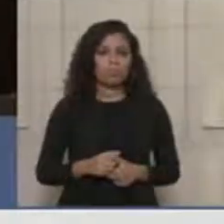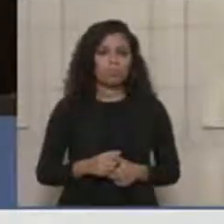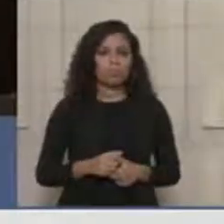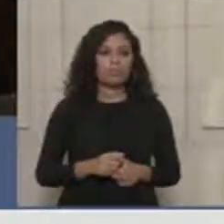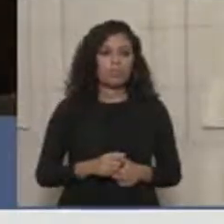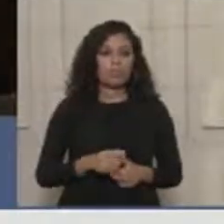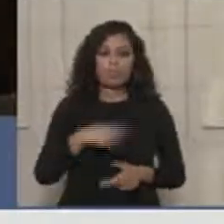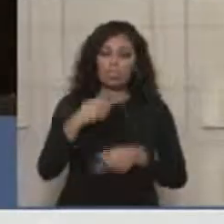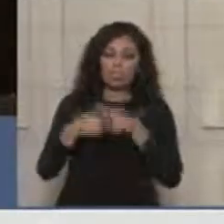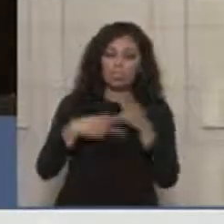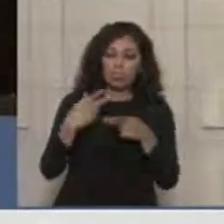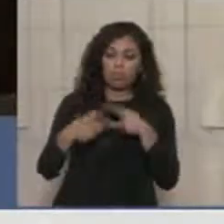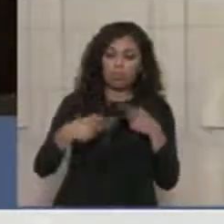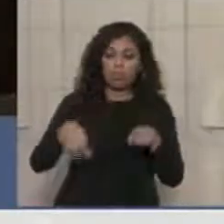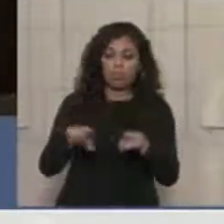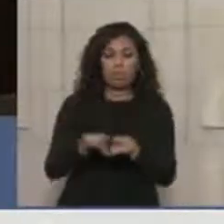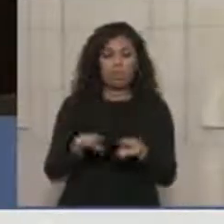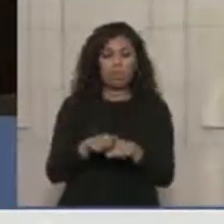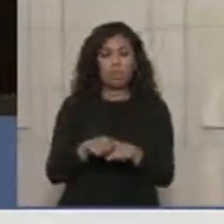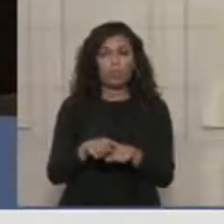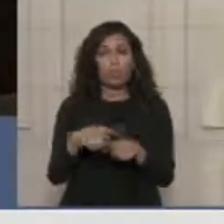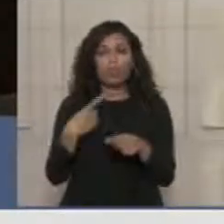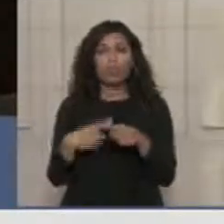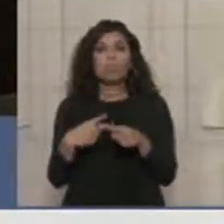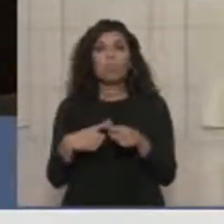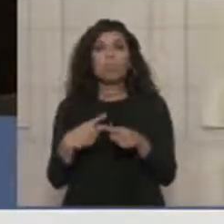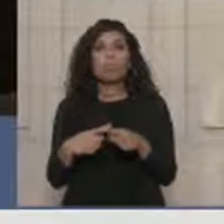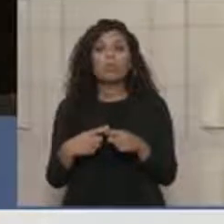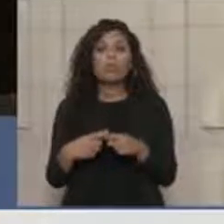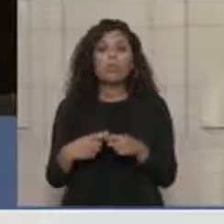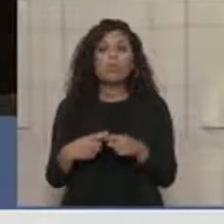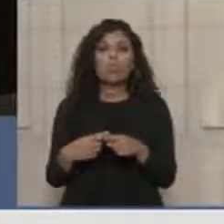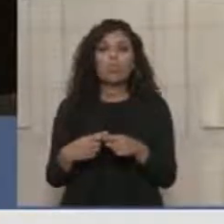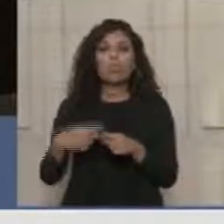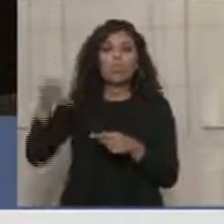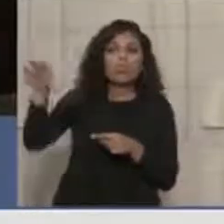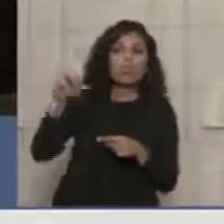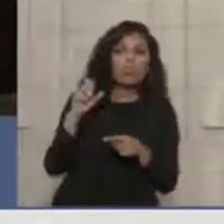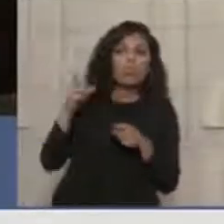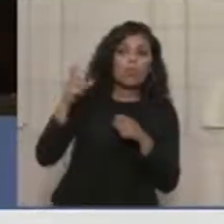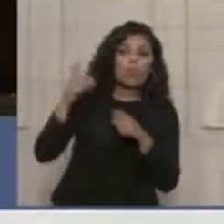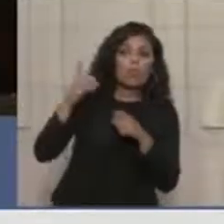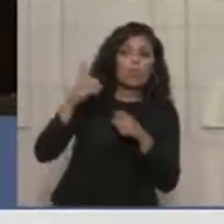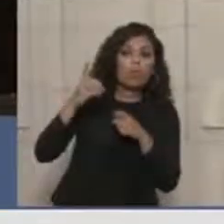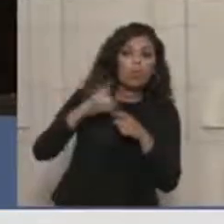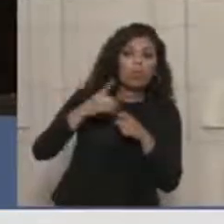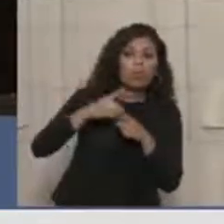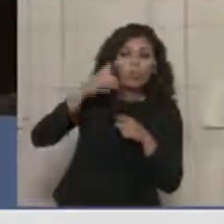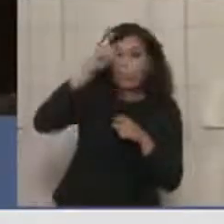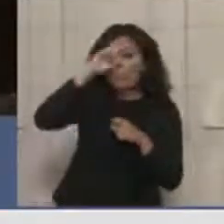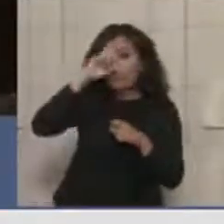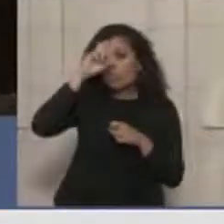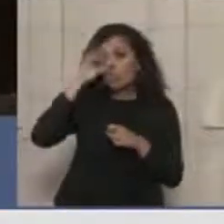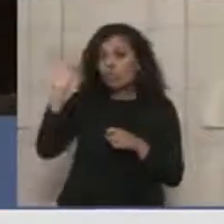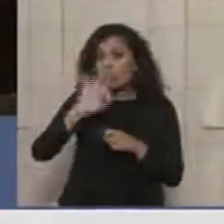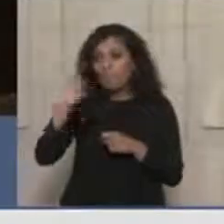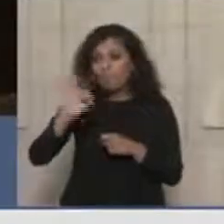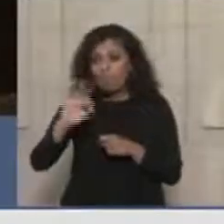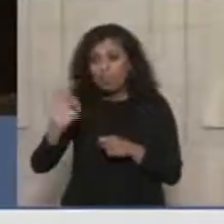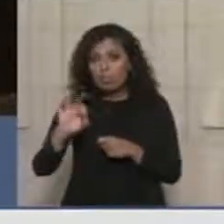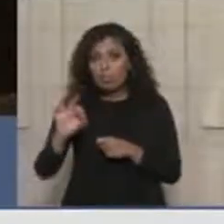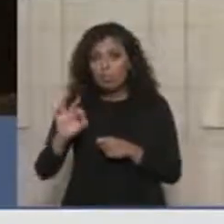E questionados por que não trouxeram um quantitativo de profissionais técnicos